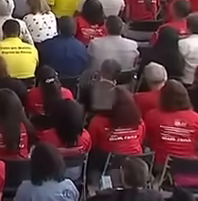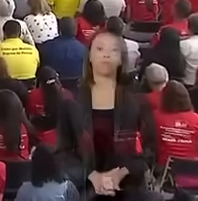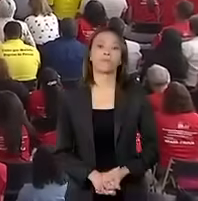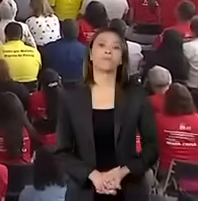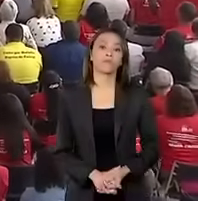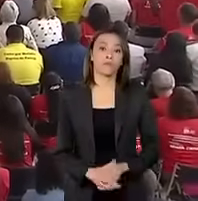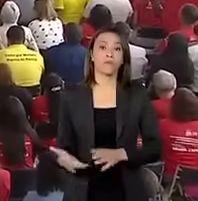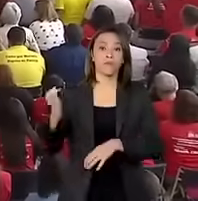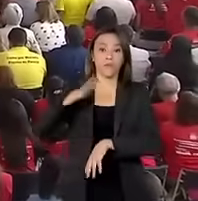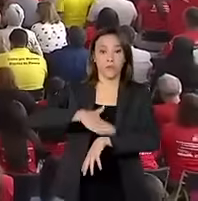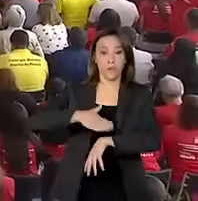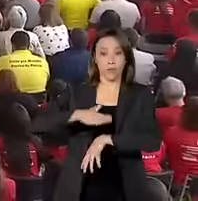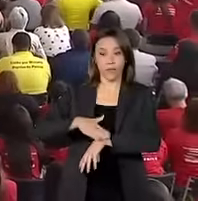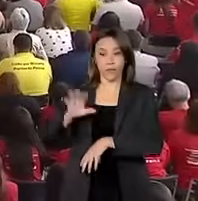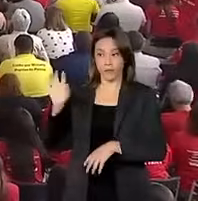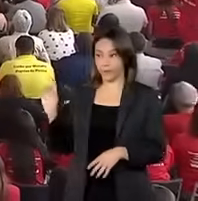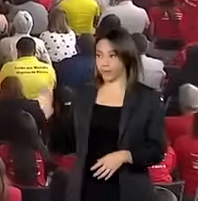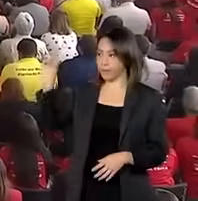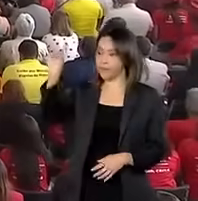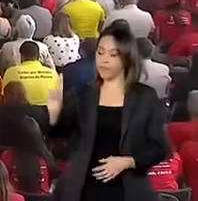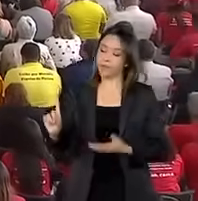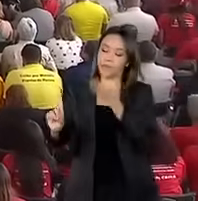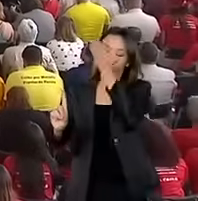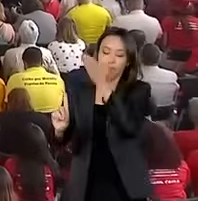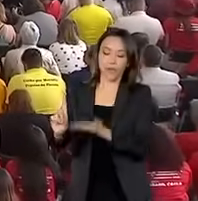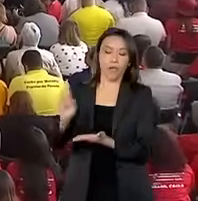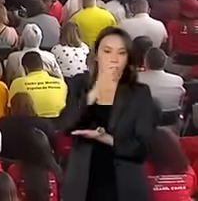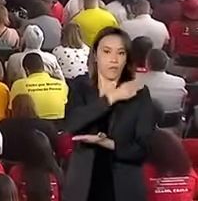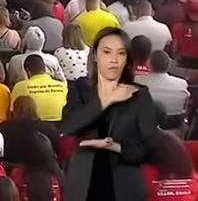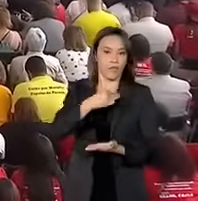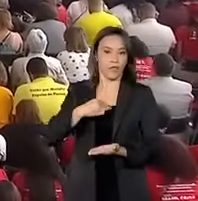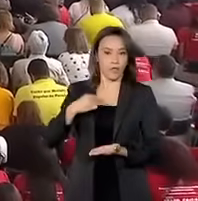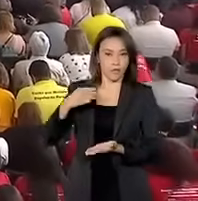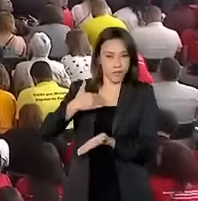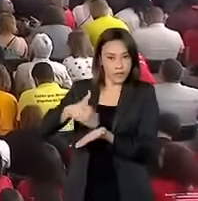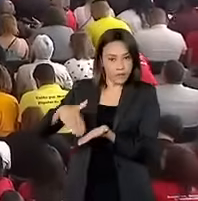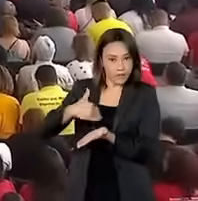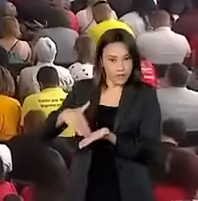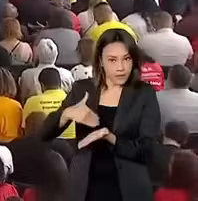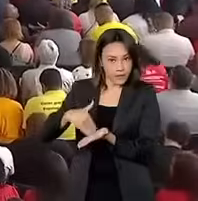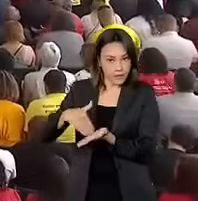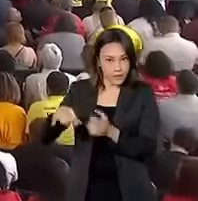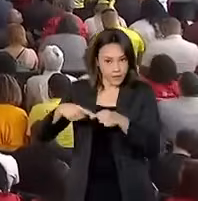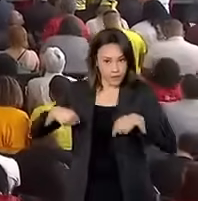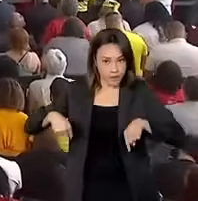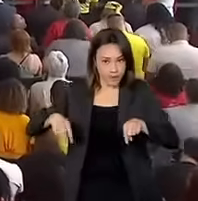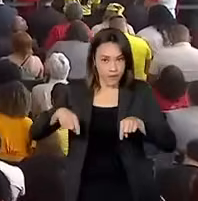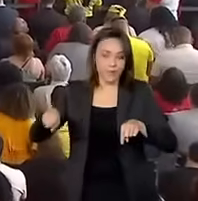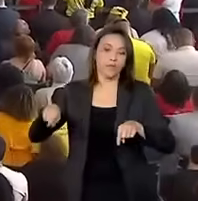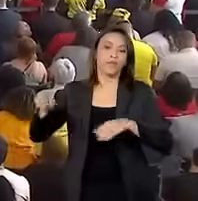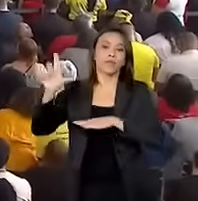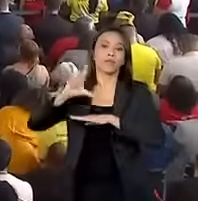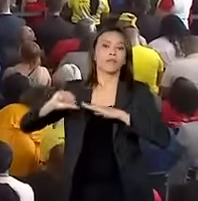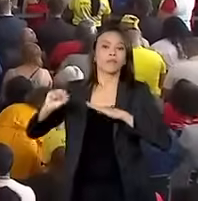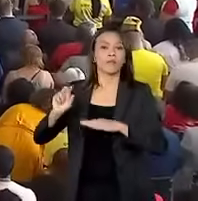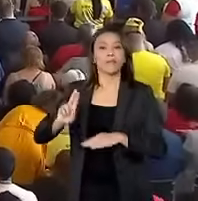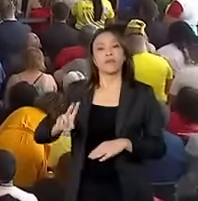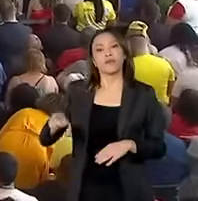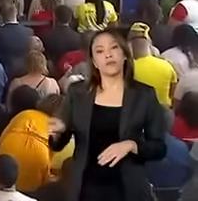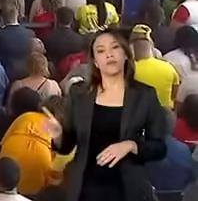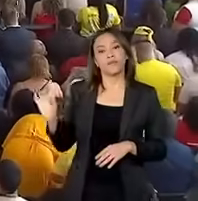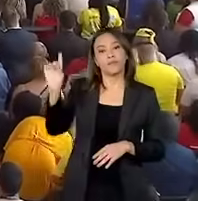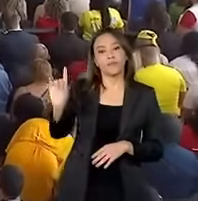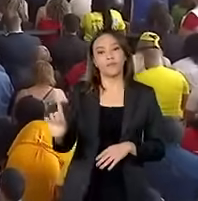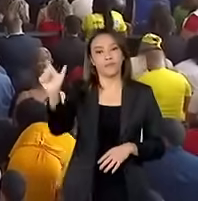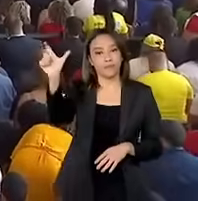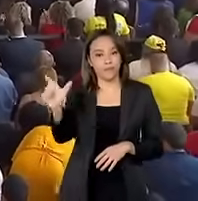Neste momento, o ministro-chefe da Secretaria-Geral da Presidência da República, Márcio Macedo, fará uso